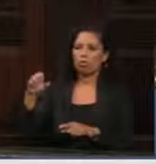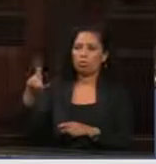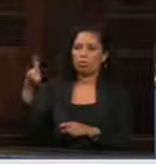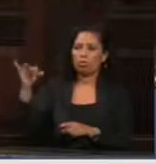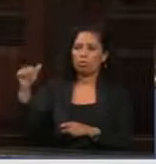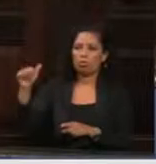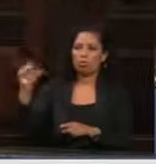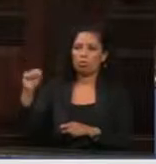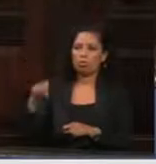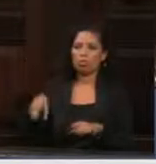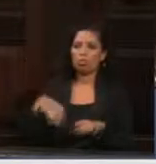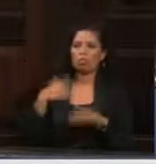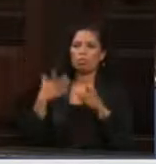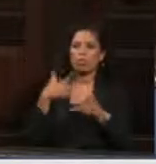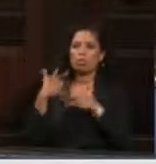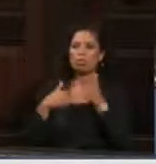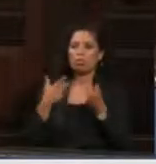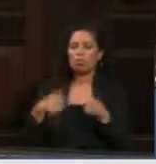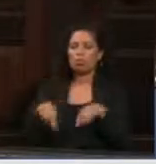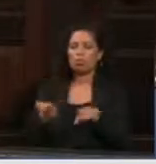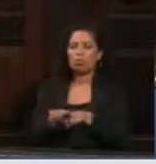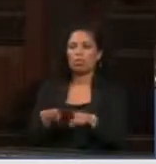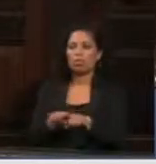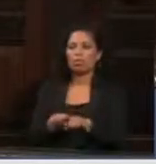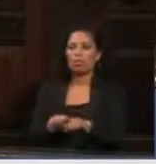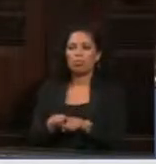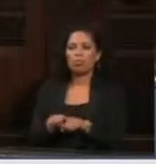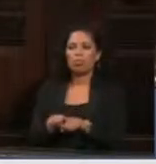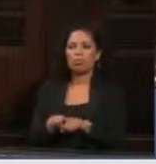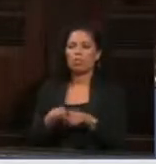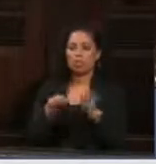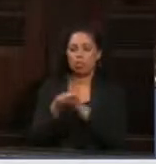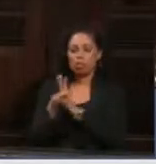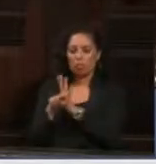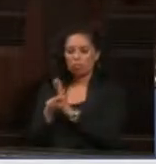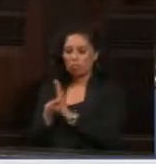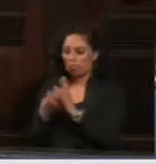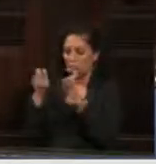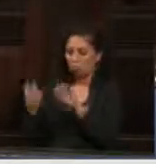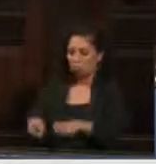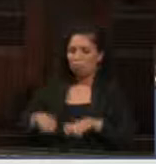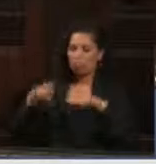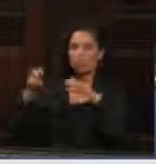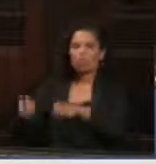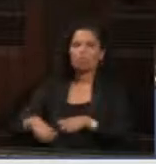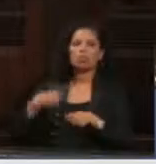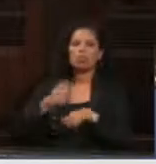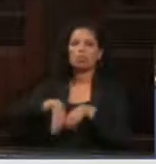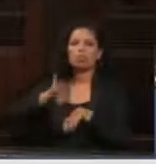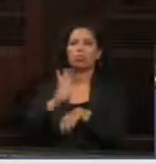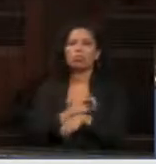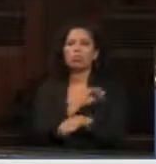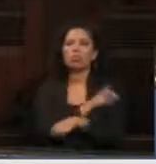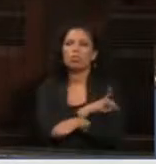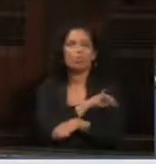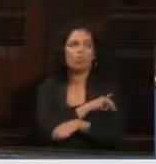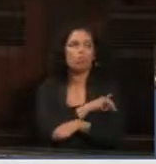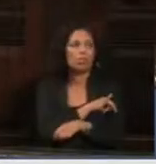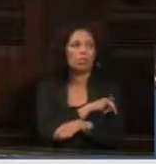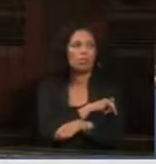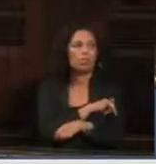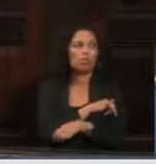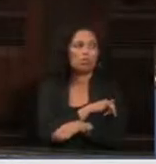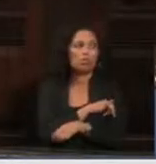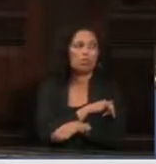pesagro importante instituição de pesquisa agropecuária do nosso estado digamos assim é a prima